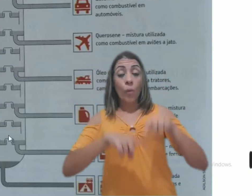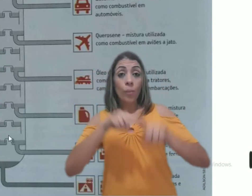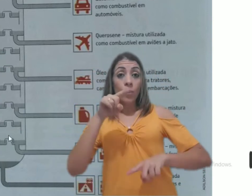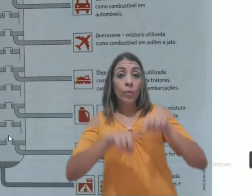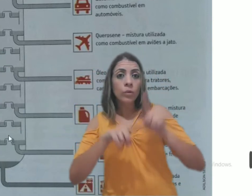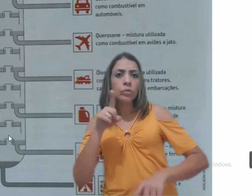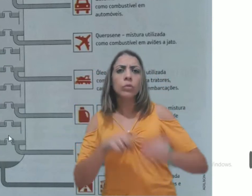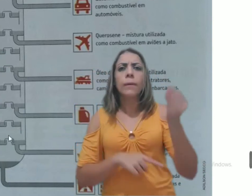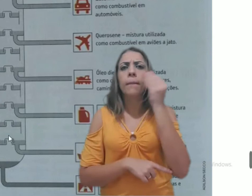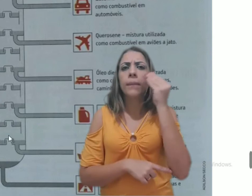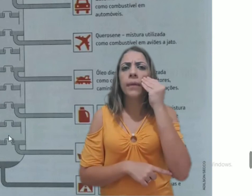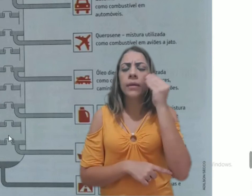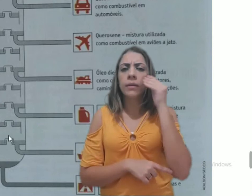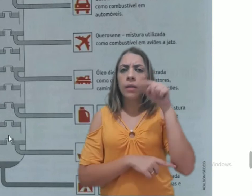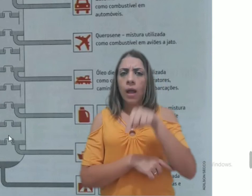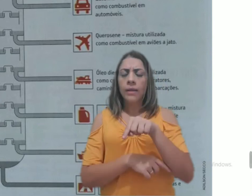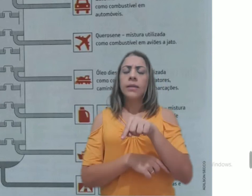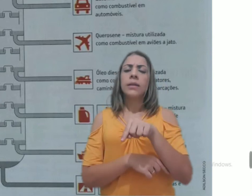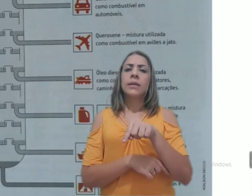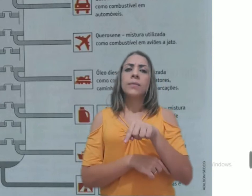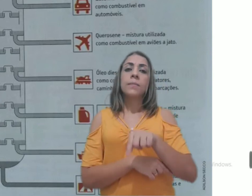obtido ali é do ponto de